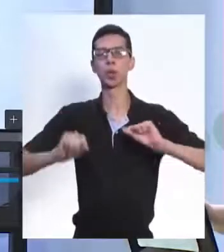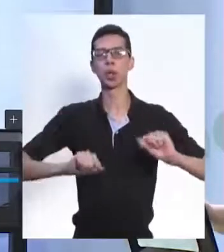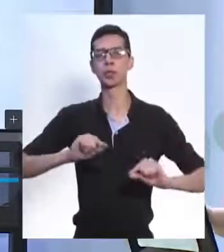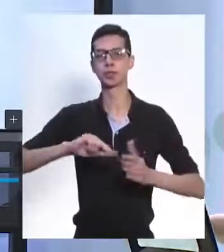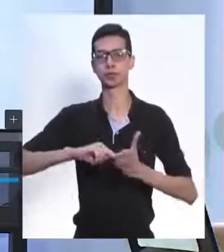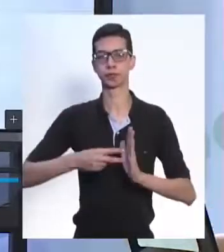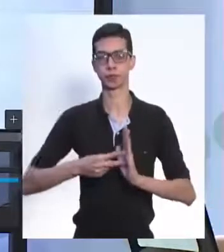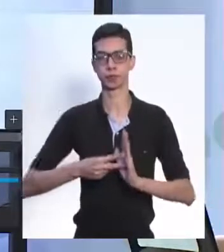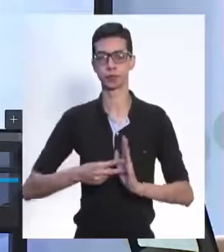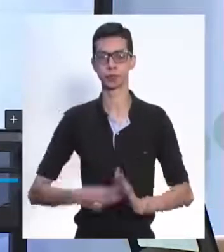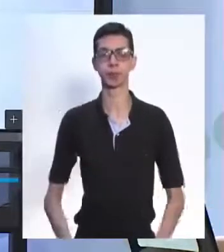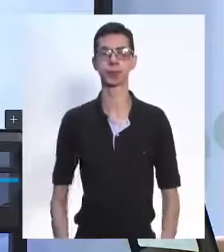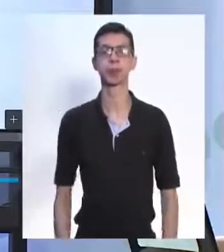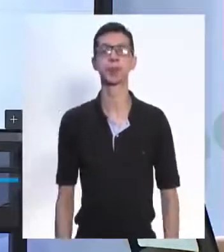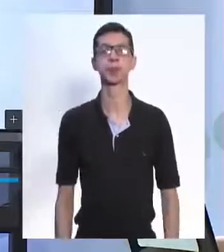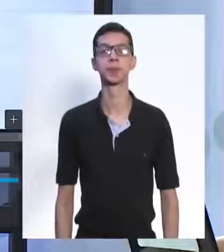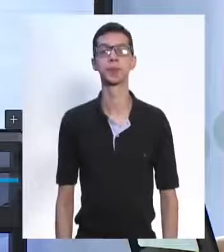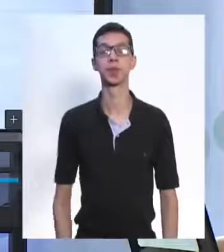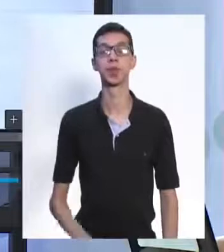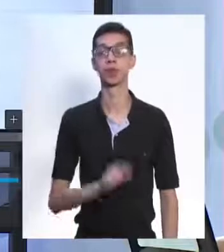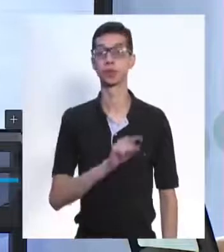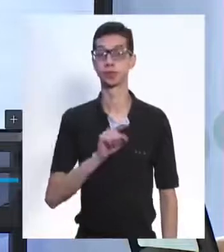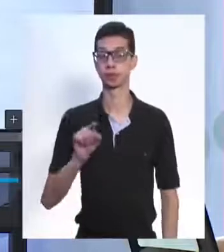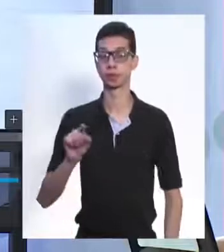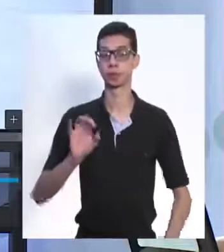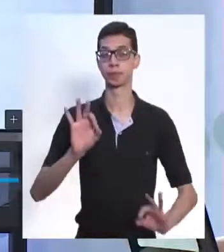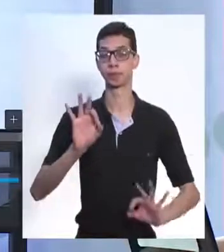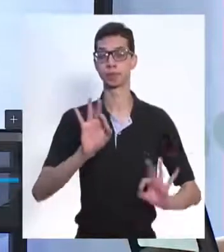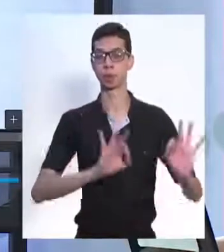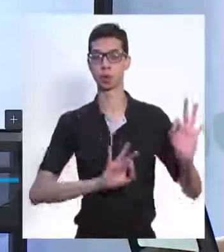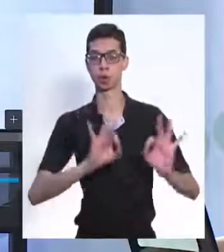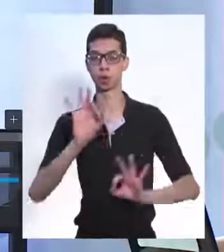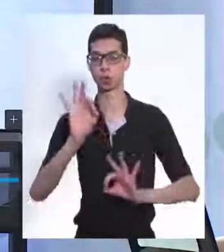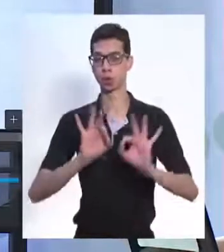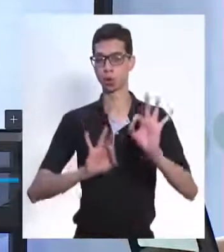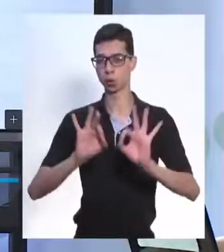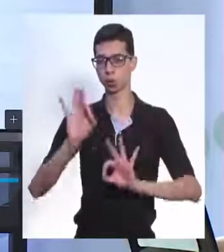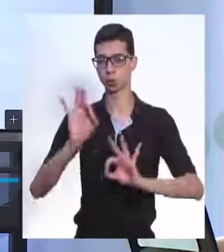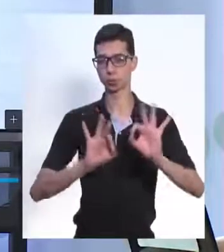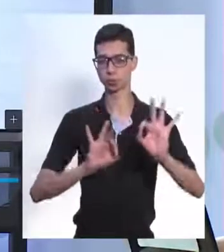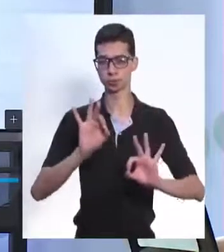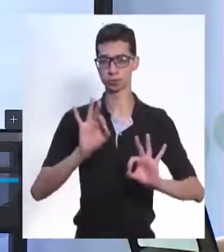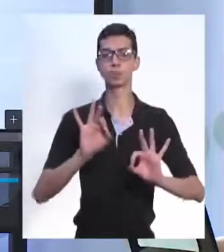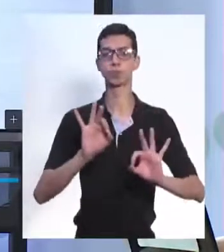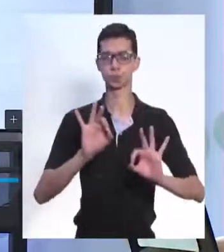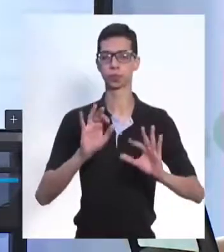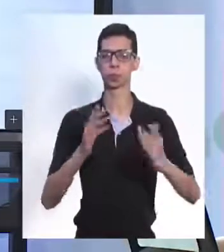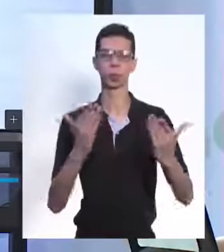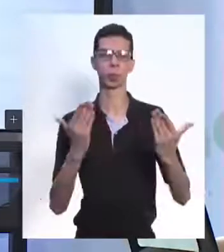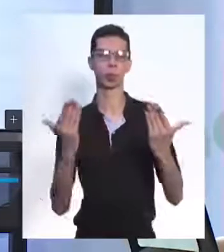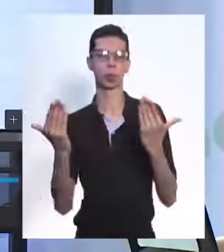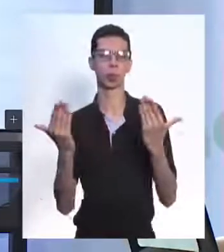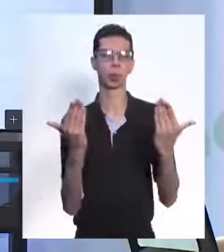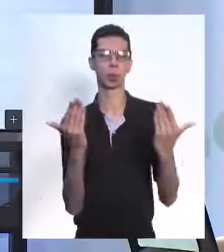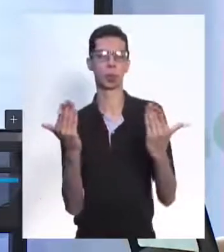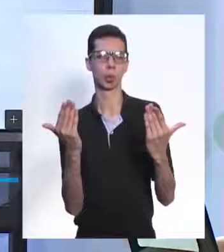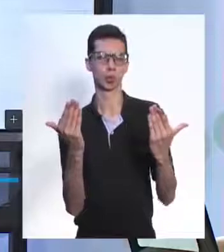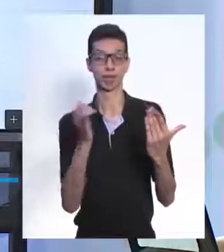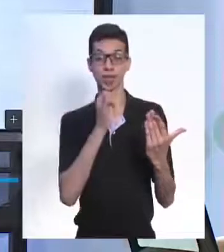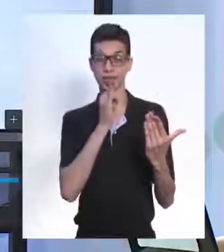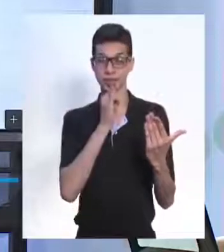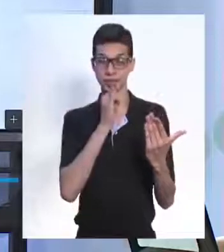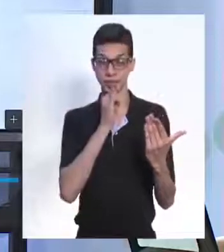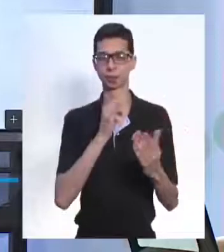você meio que montar uma expressão para qualquer outra. Então, por exemplo, ó, eu estou numa empresa,